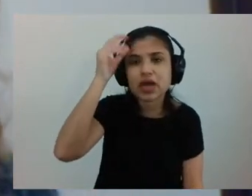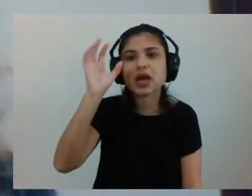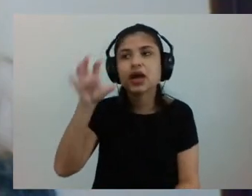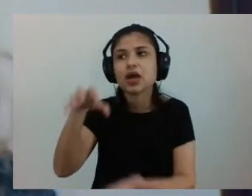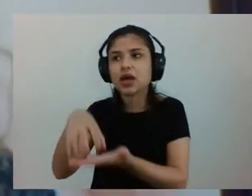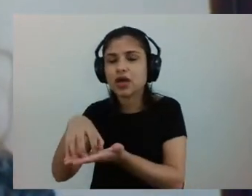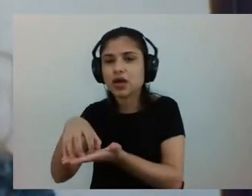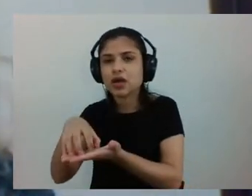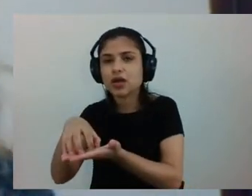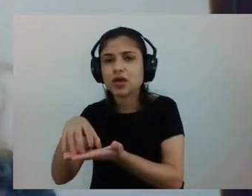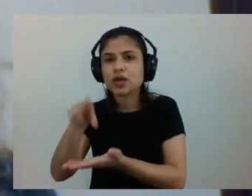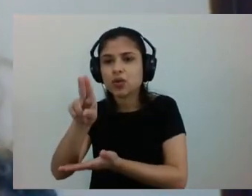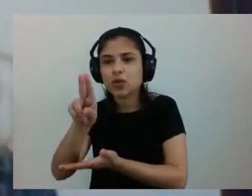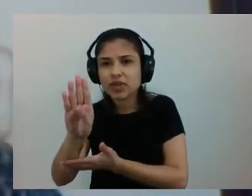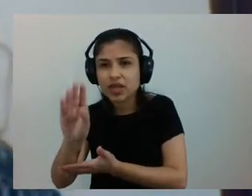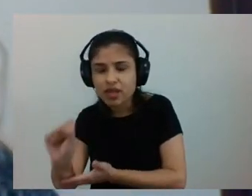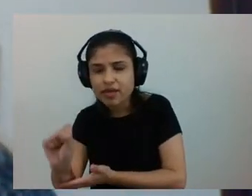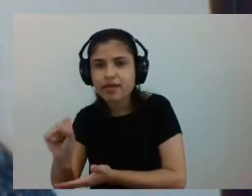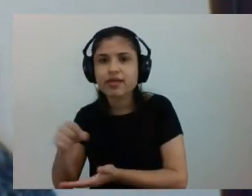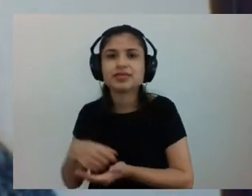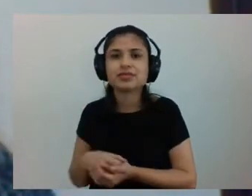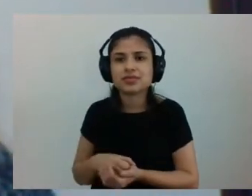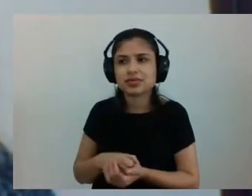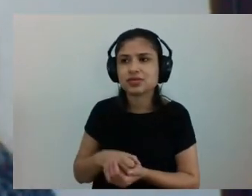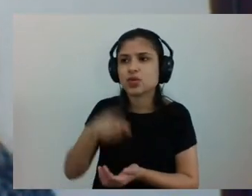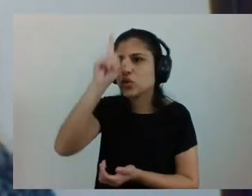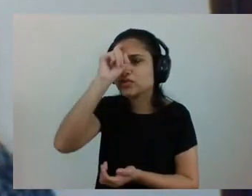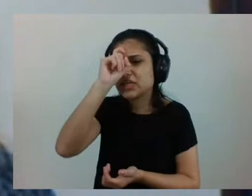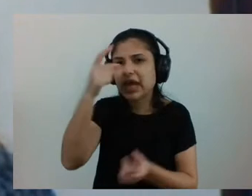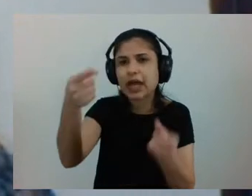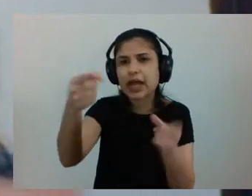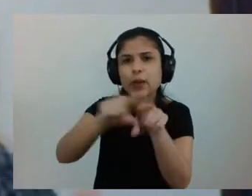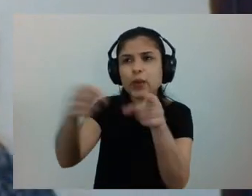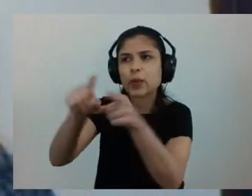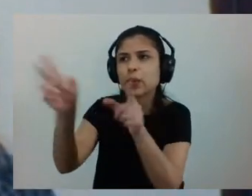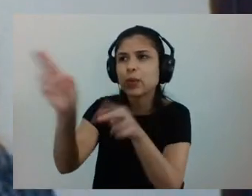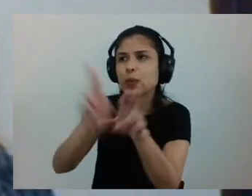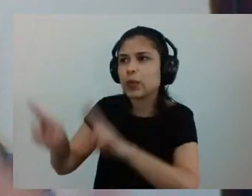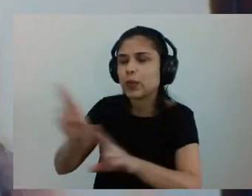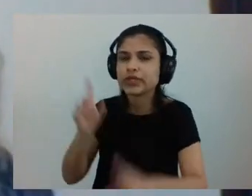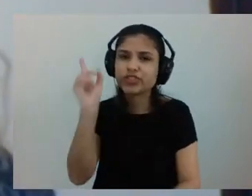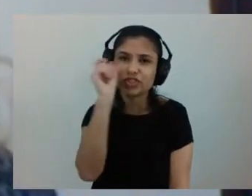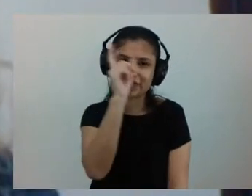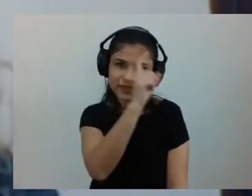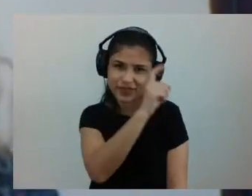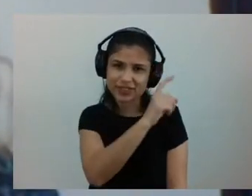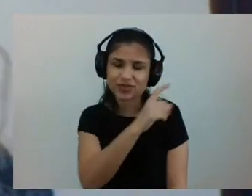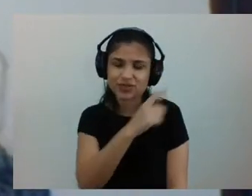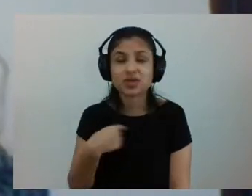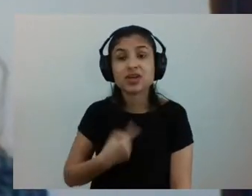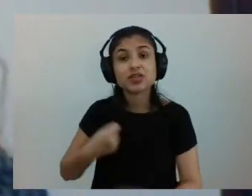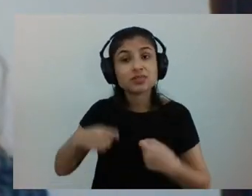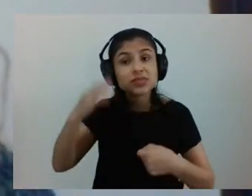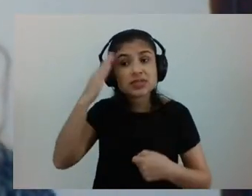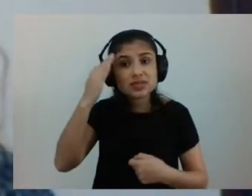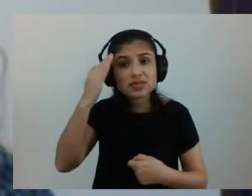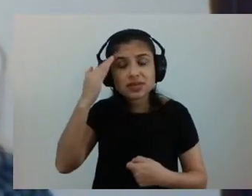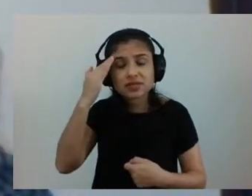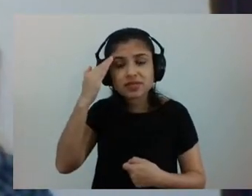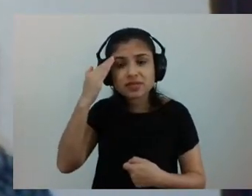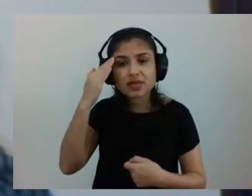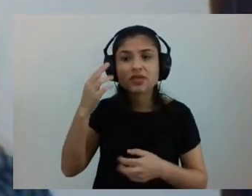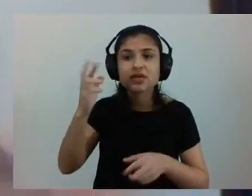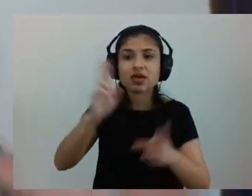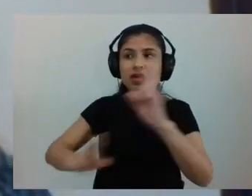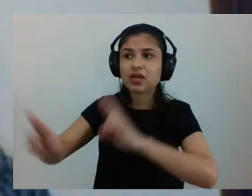saúde básica, hospitais. Então, a gente tem que promover que essa interseção com essas unidades ocorra de forma mais